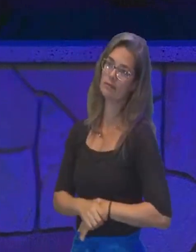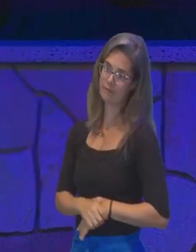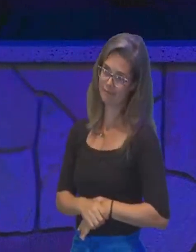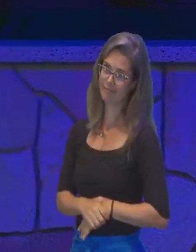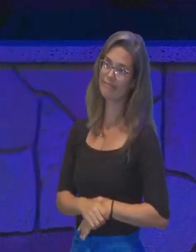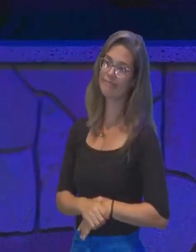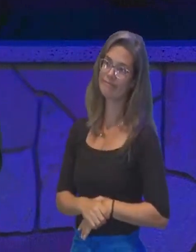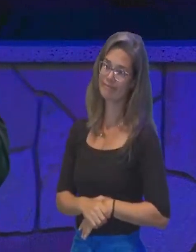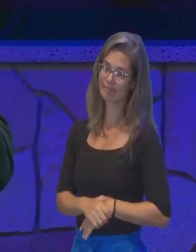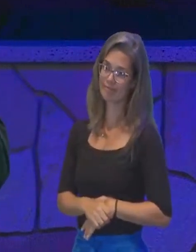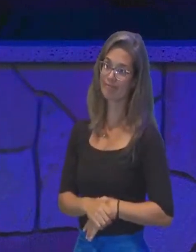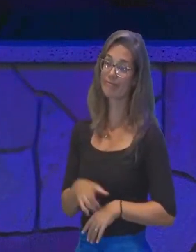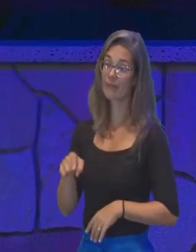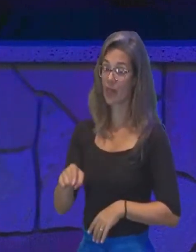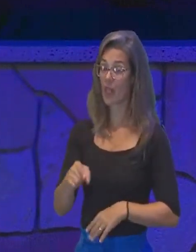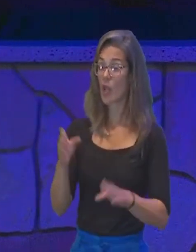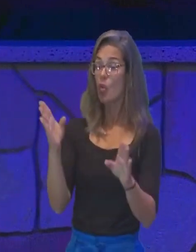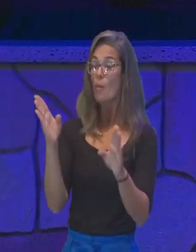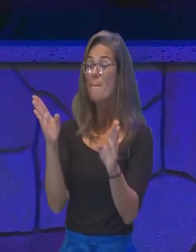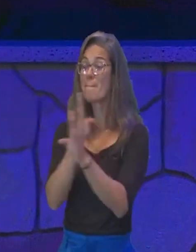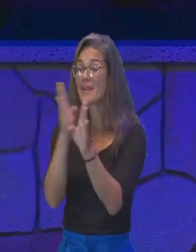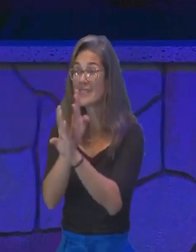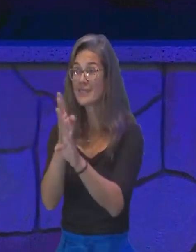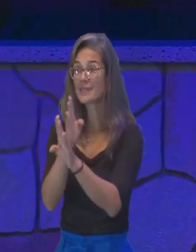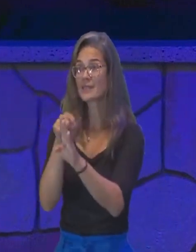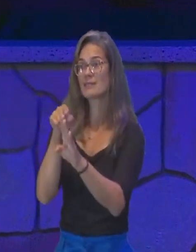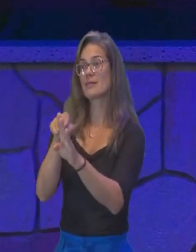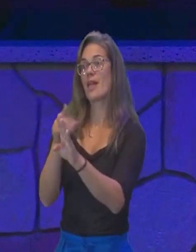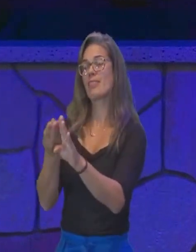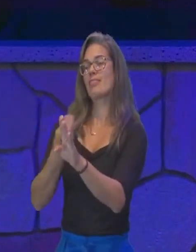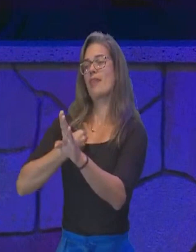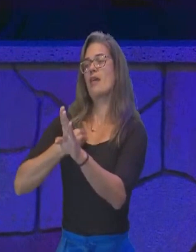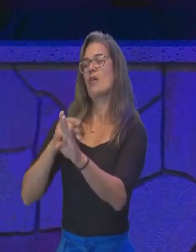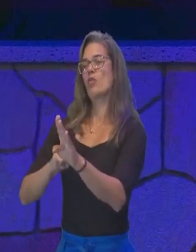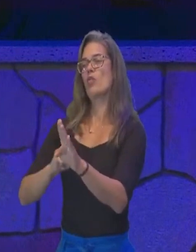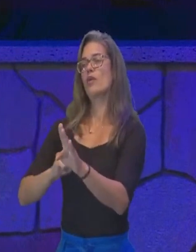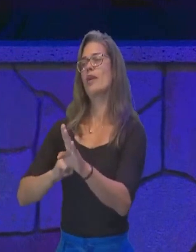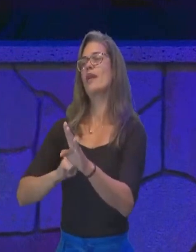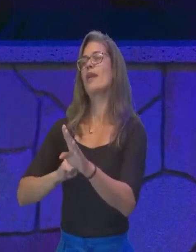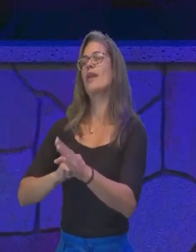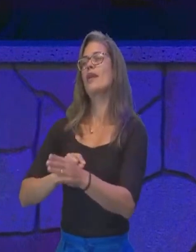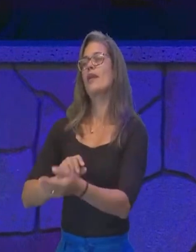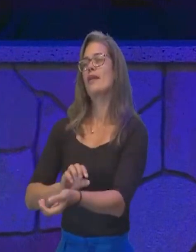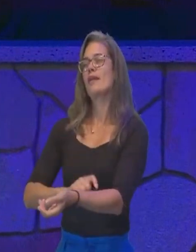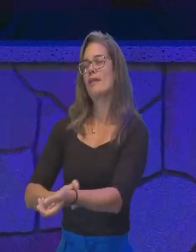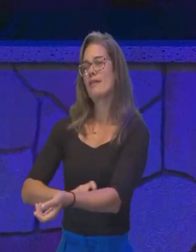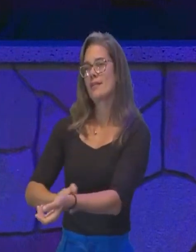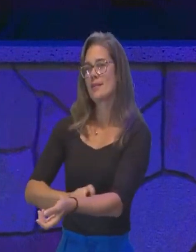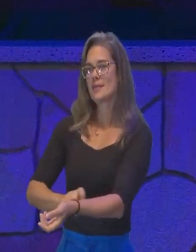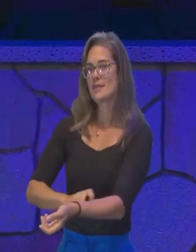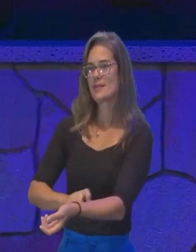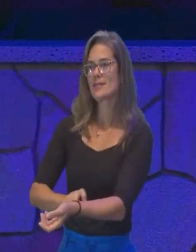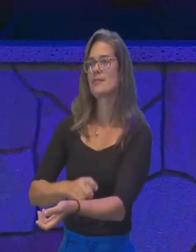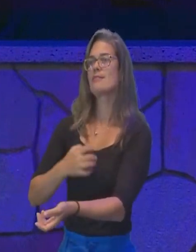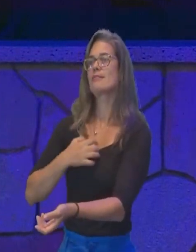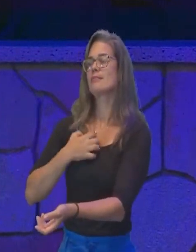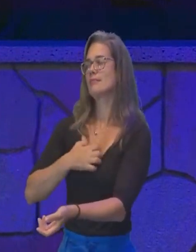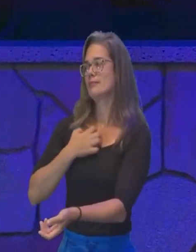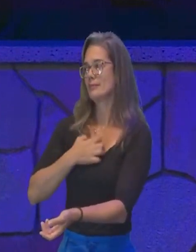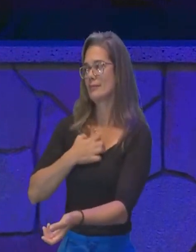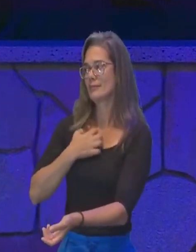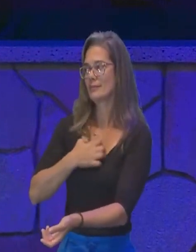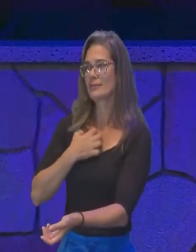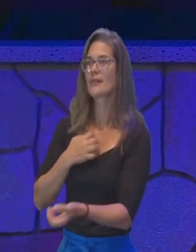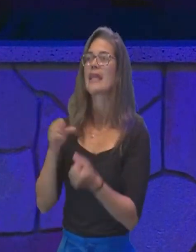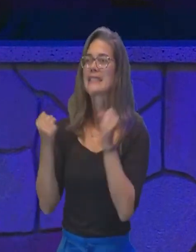um profundo estresse. Perseguição traz estresse, pois a vida do profeta Elias foi uma